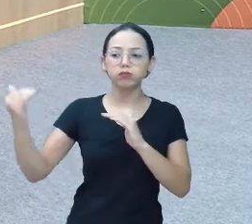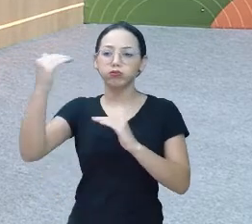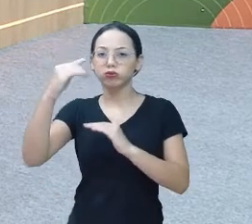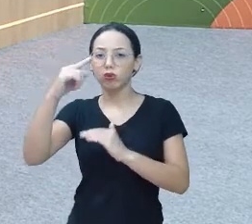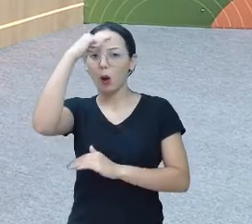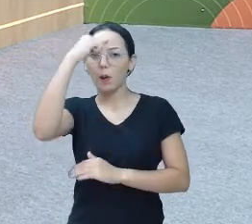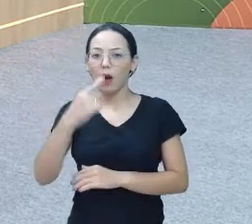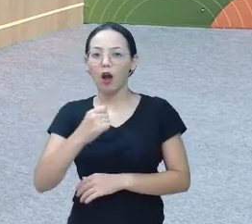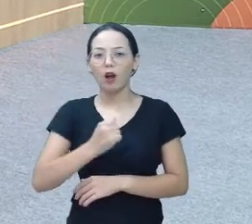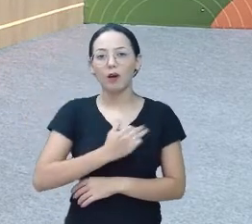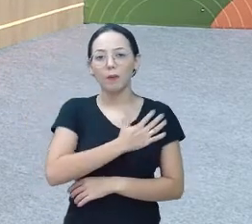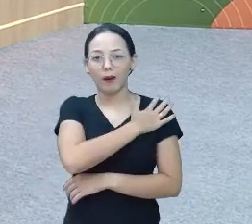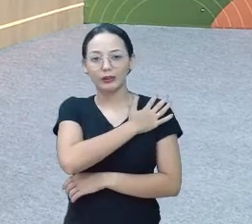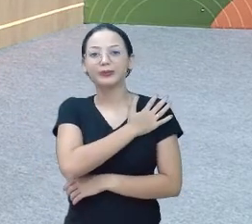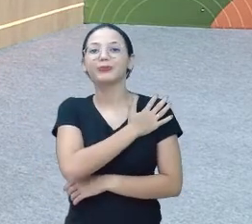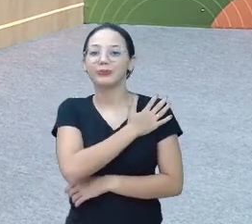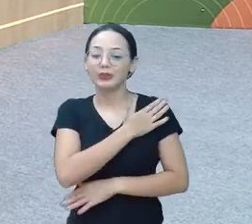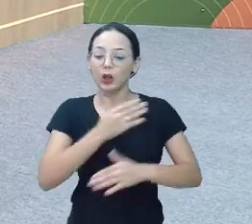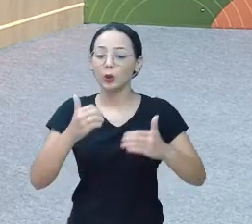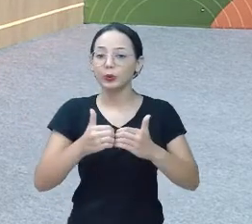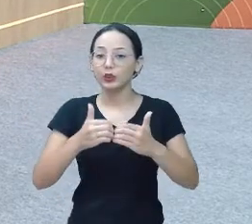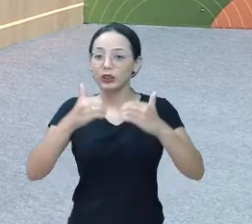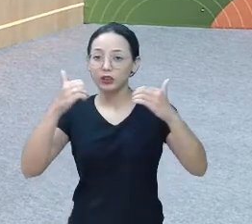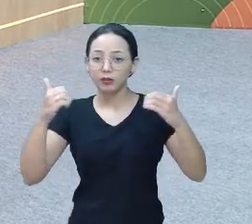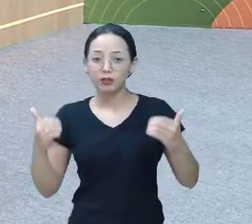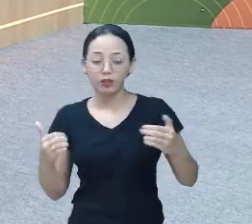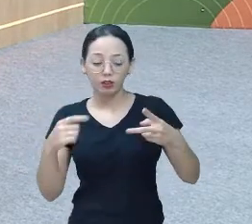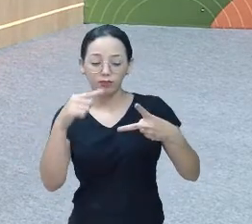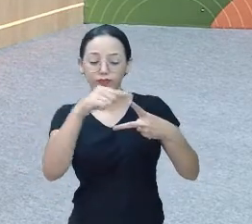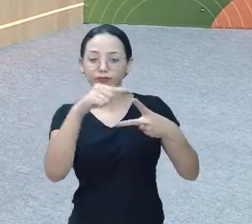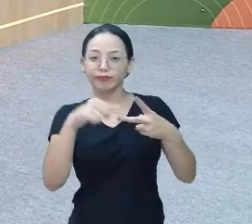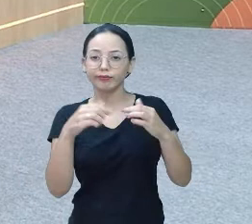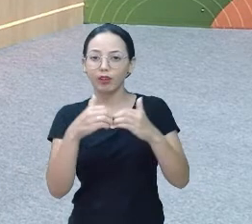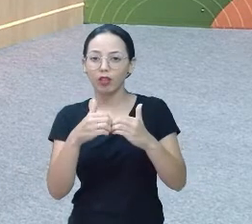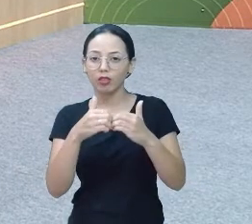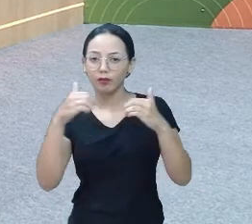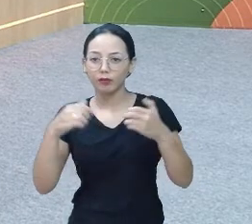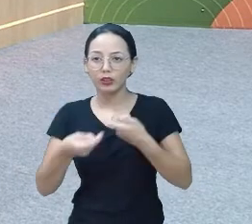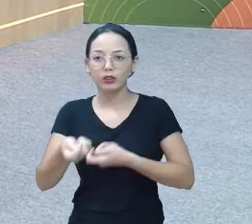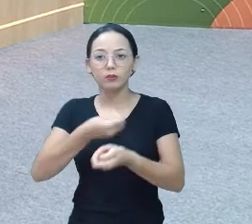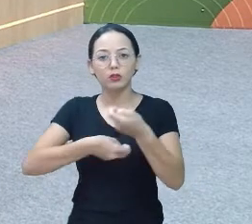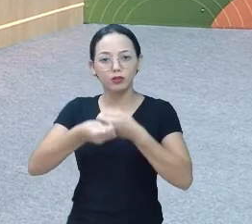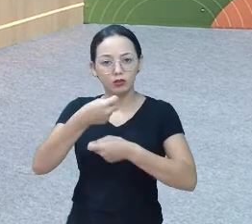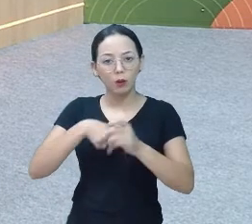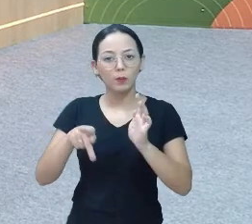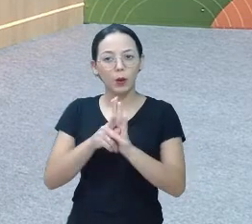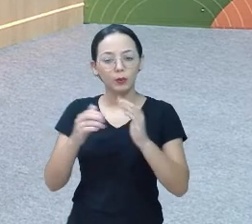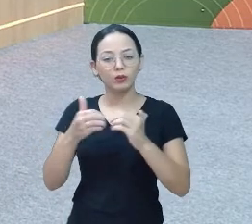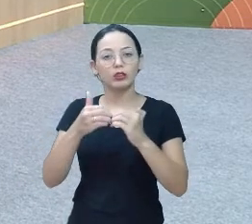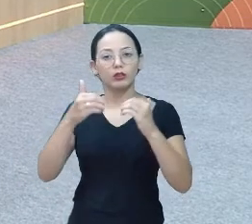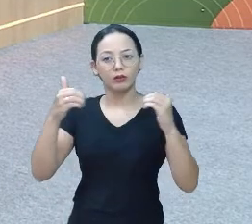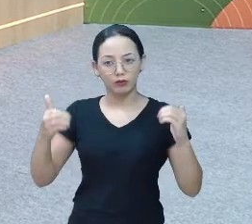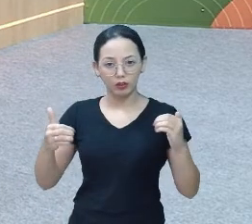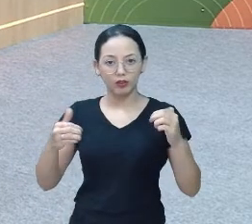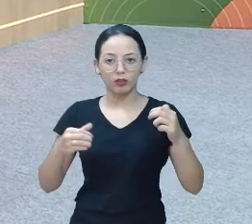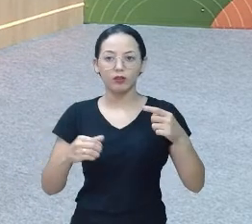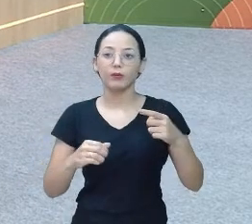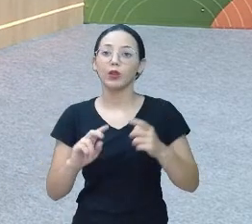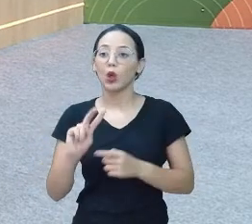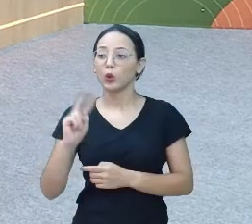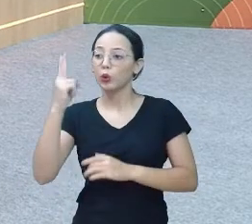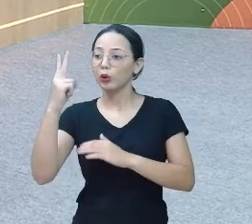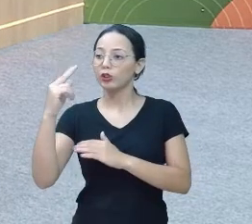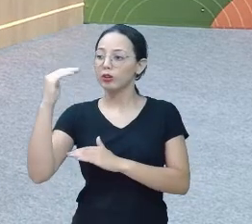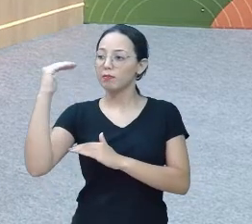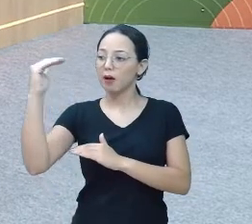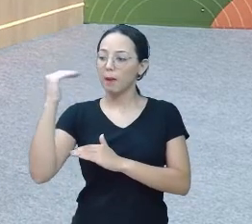dos exércitos. Então ele divide, né, a administração numa tetrarquia, certo? Colocando ali 2 Augustos,